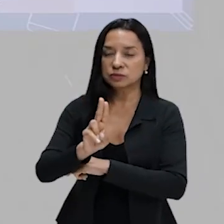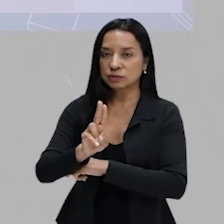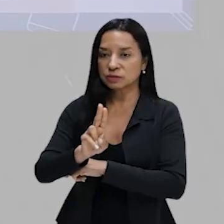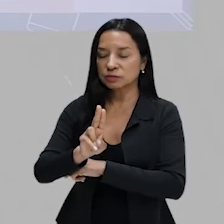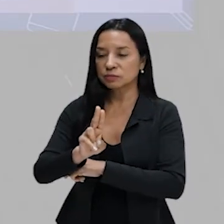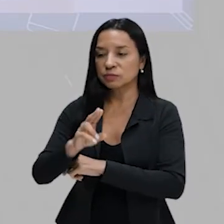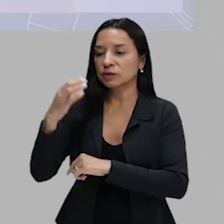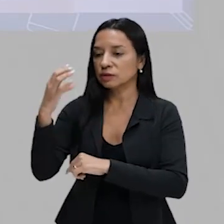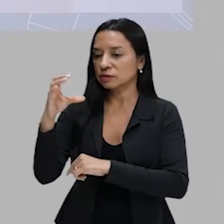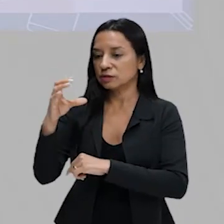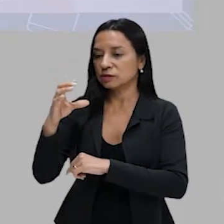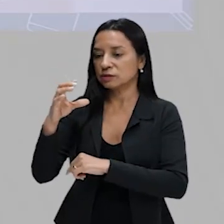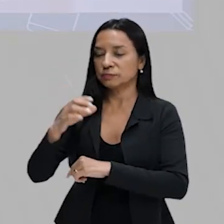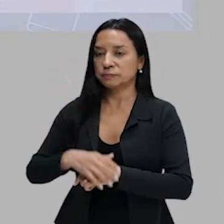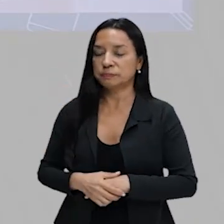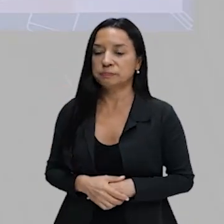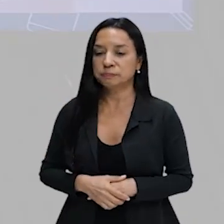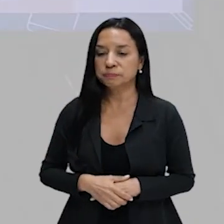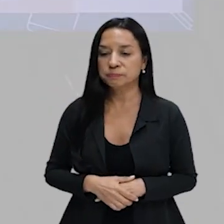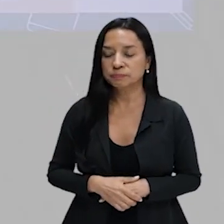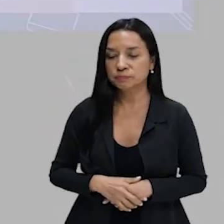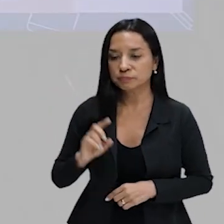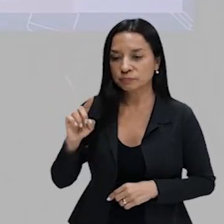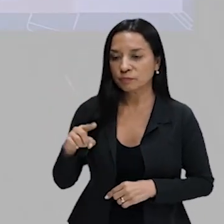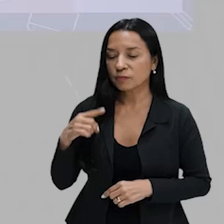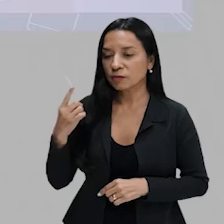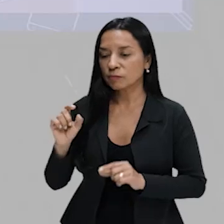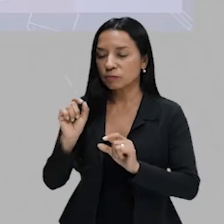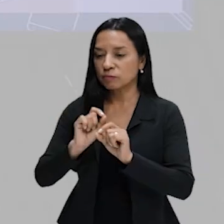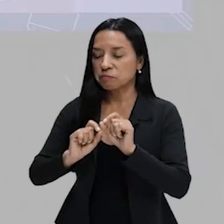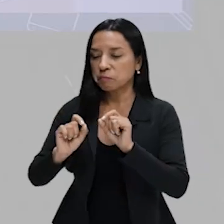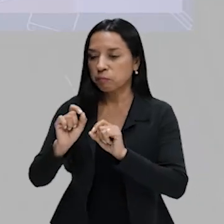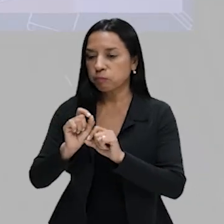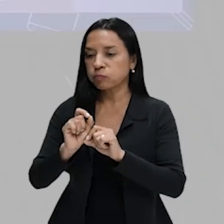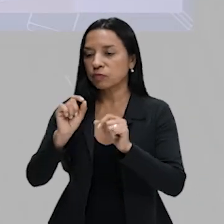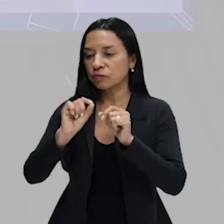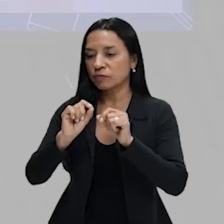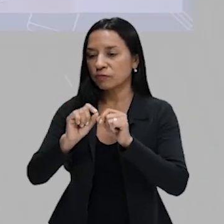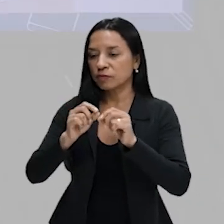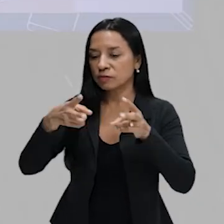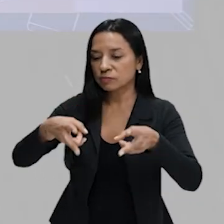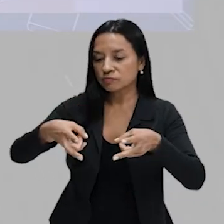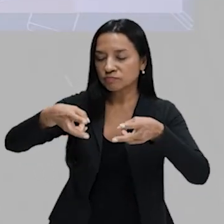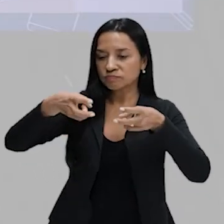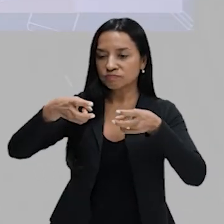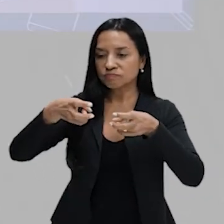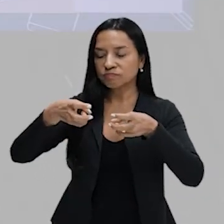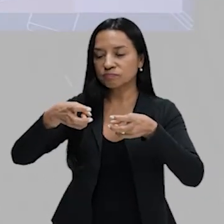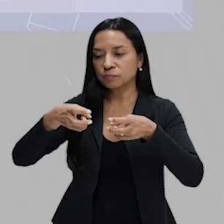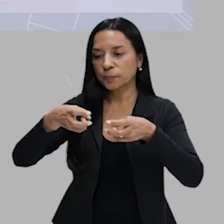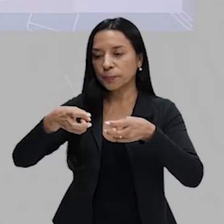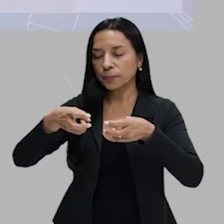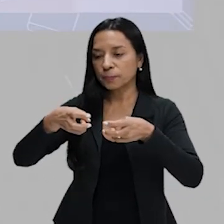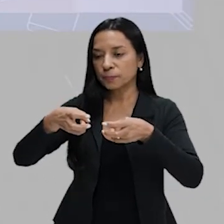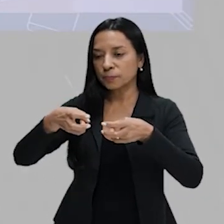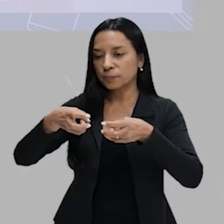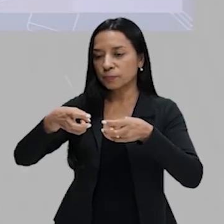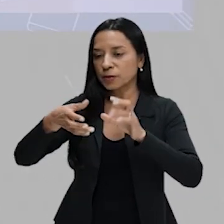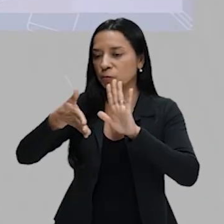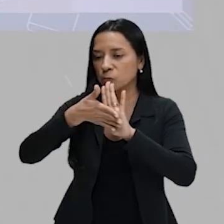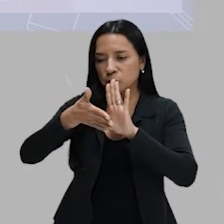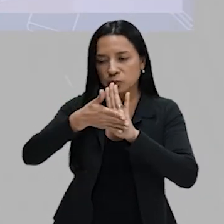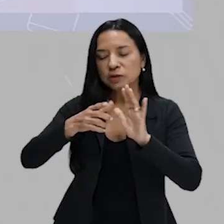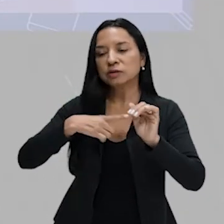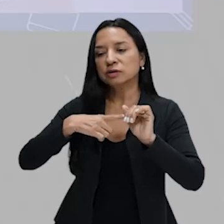pelo meio científico em geral, ok? Então, depois que você faz a observação, constata que existe